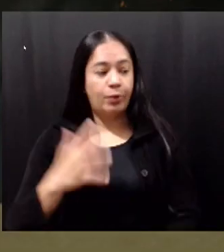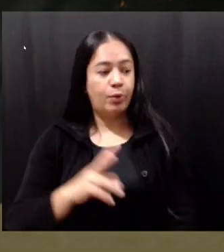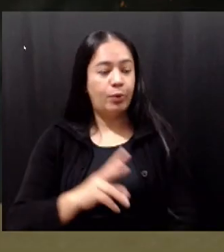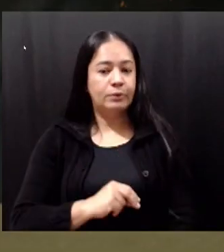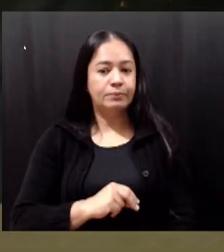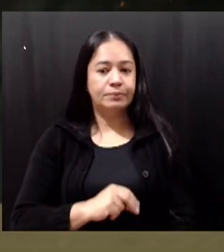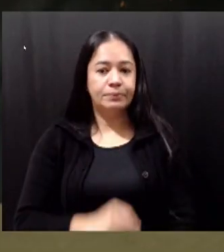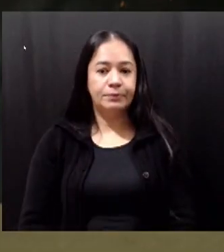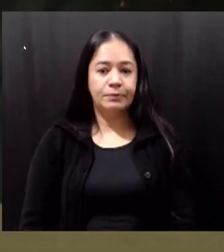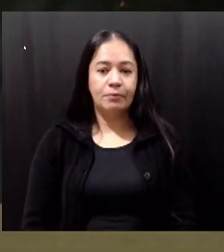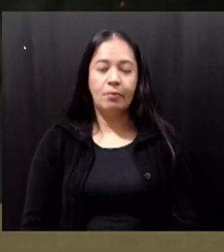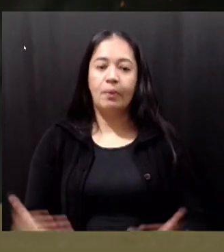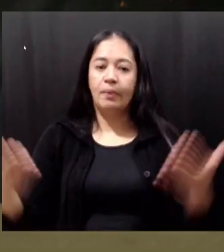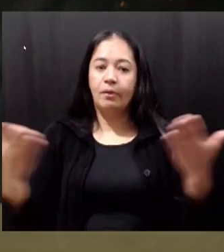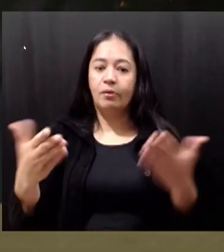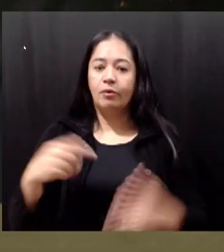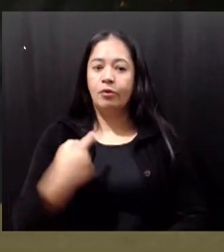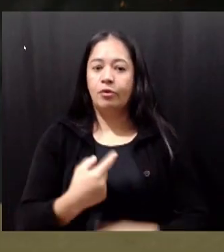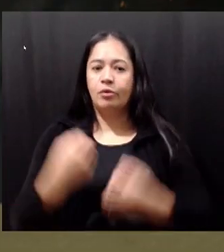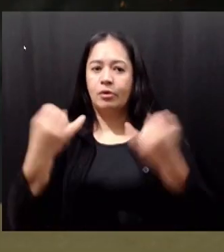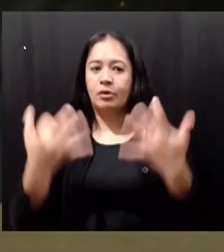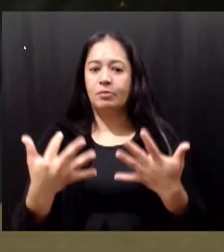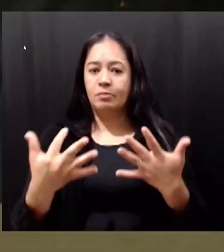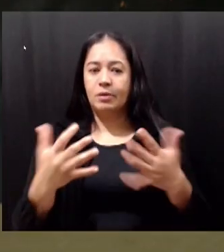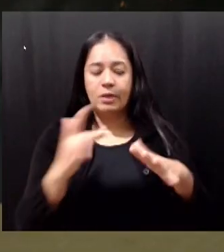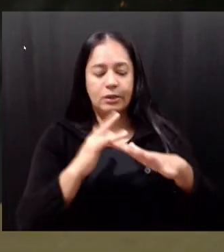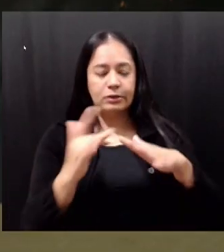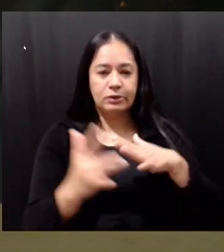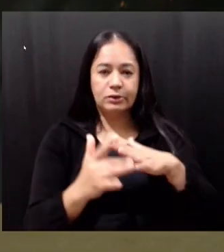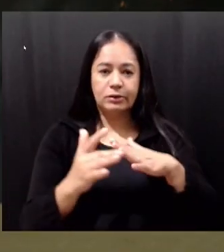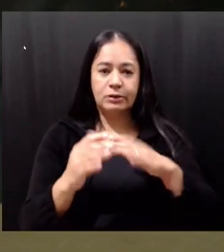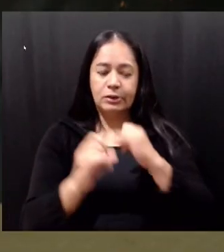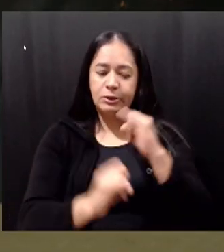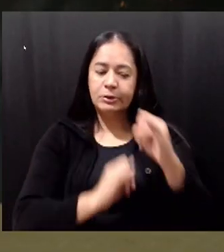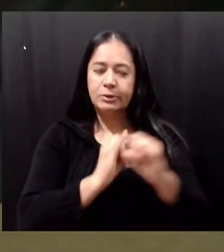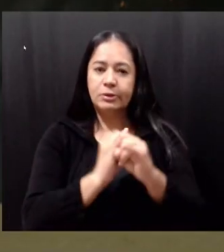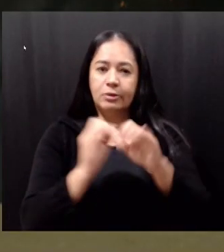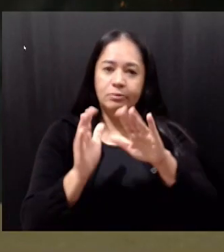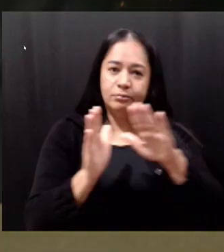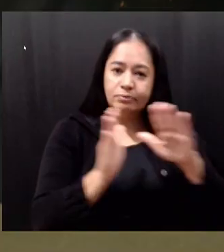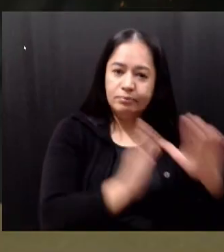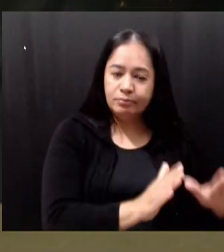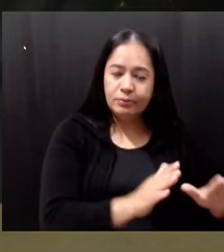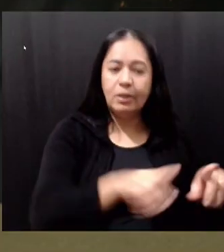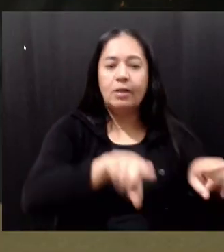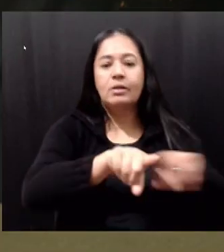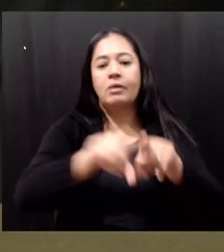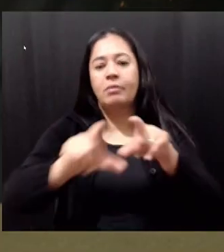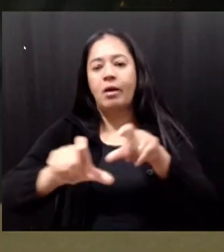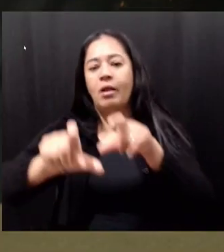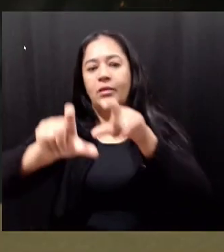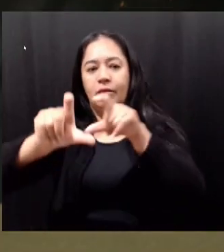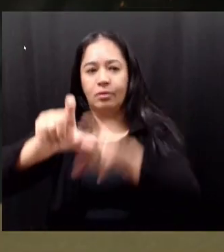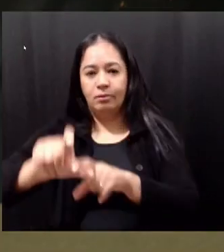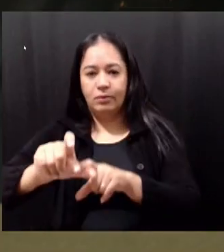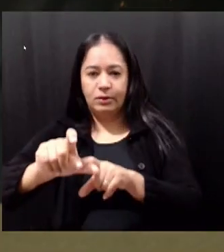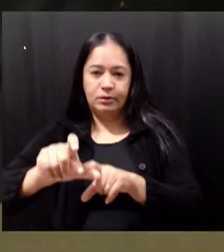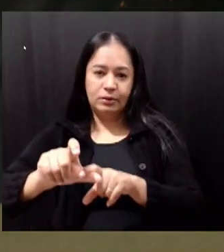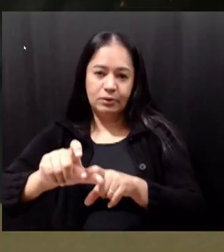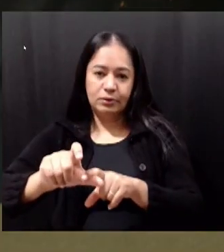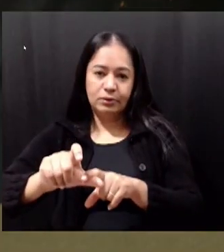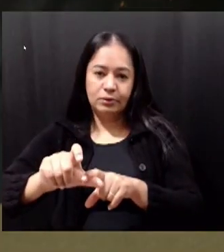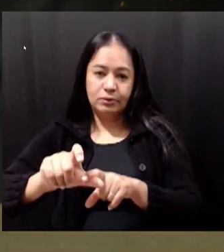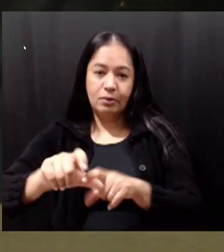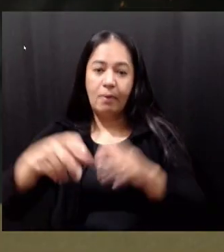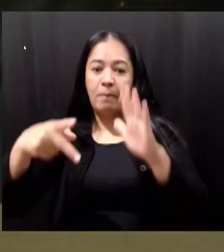estamos falando sobre desconexão, sobre a dependência, né, da rede social,